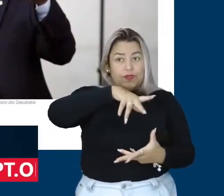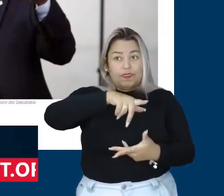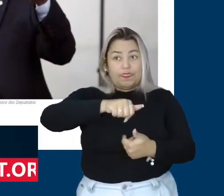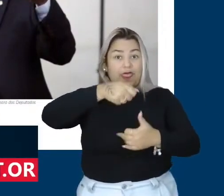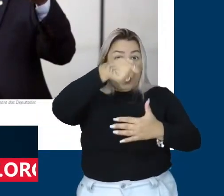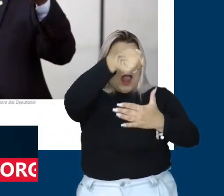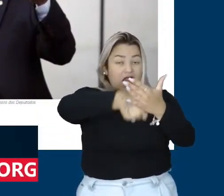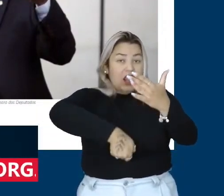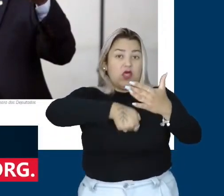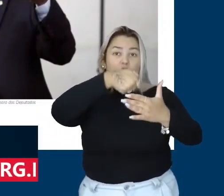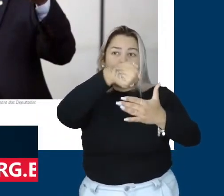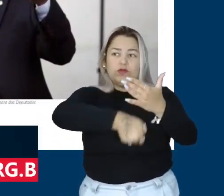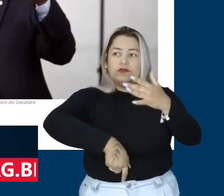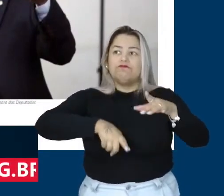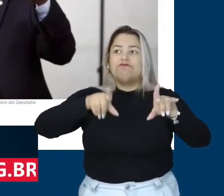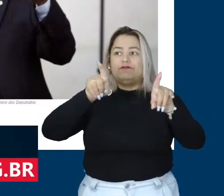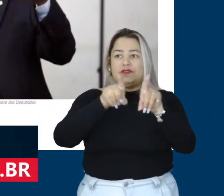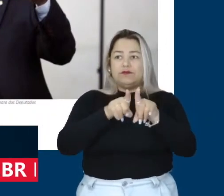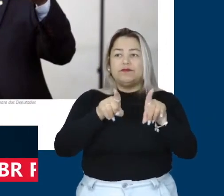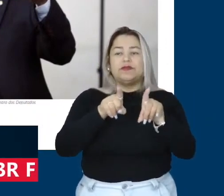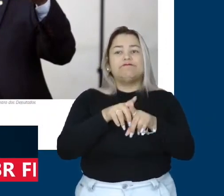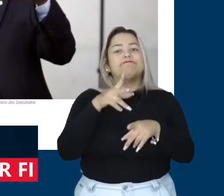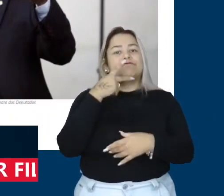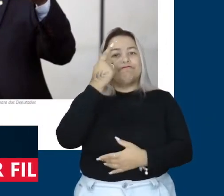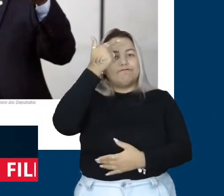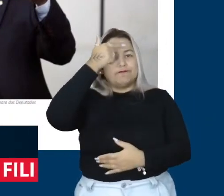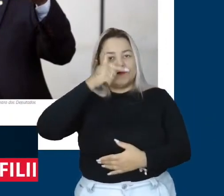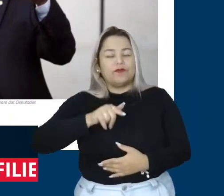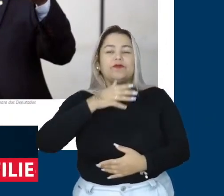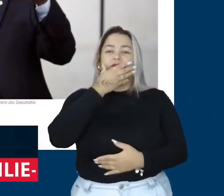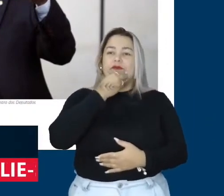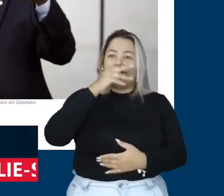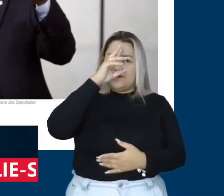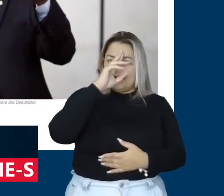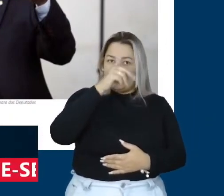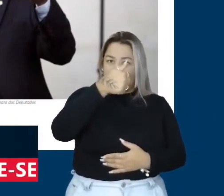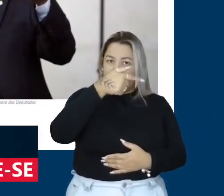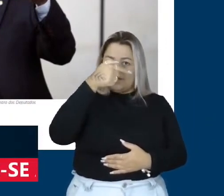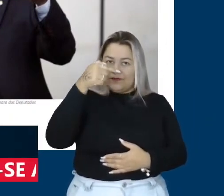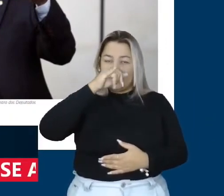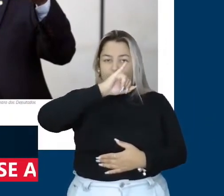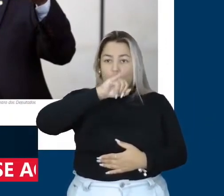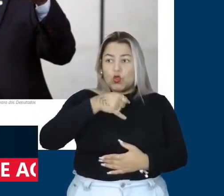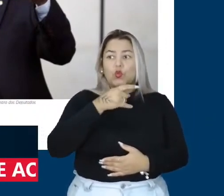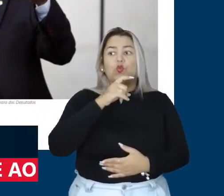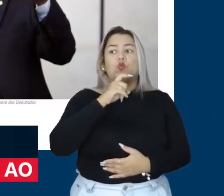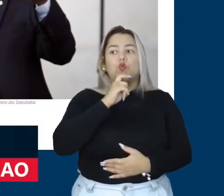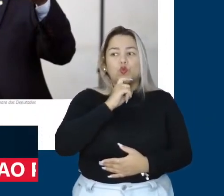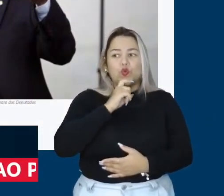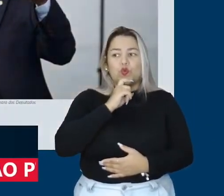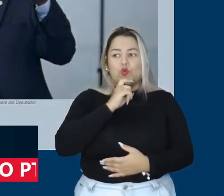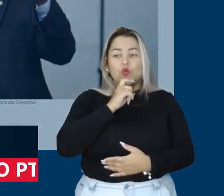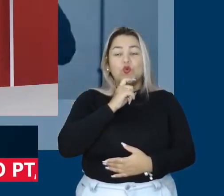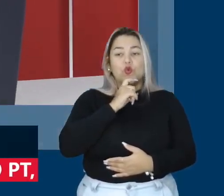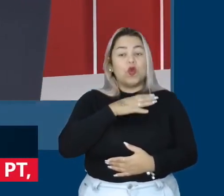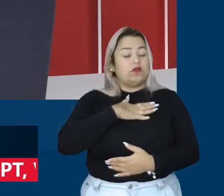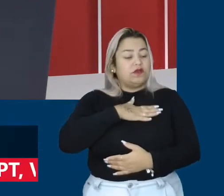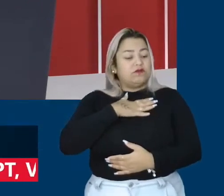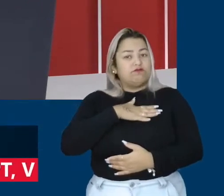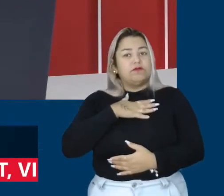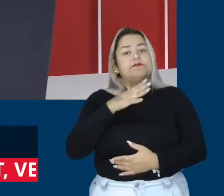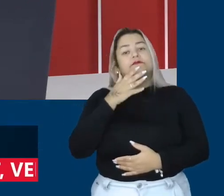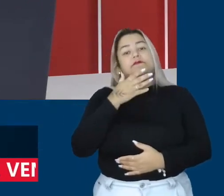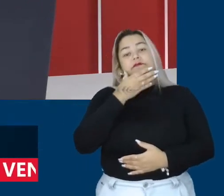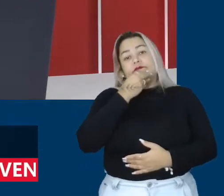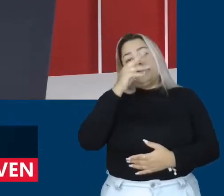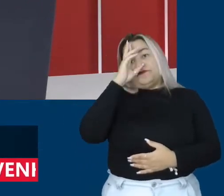contra a Desertificação, repetindo, como o senhor acabou de falar, que é no dia 17 de junho. Eu gostaria que o senhor comentasse também a